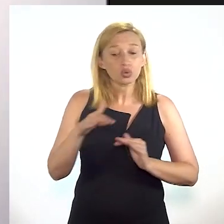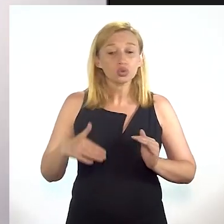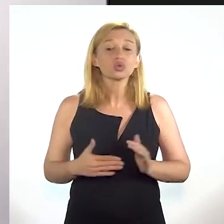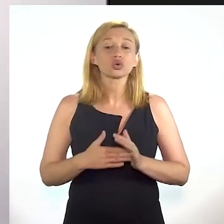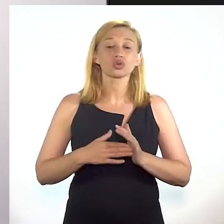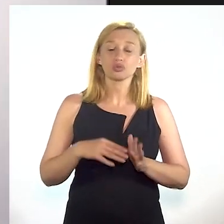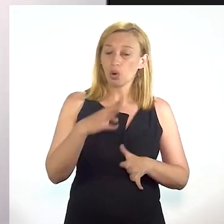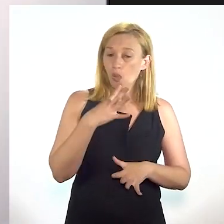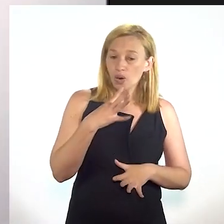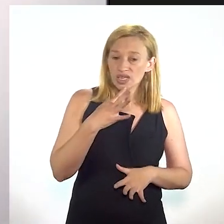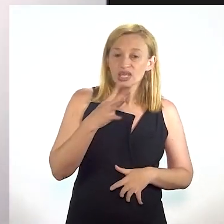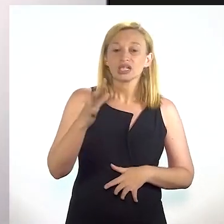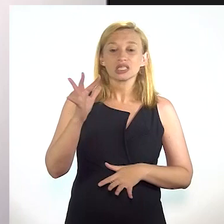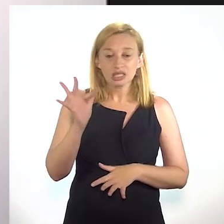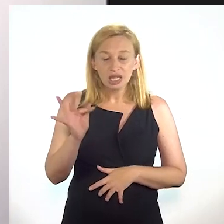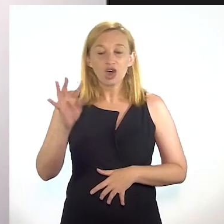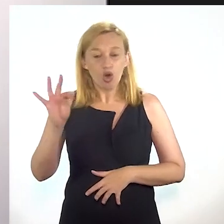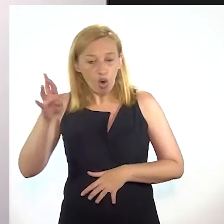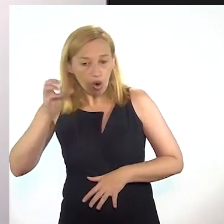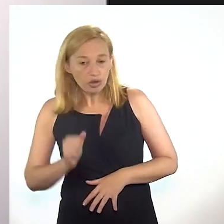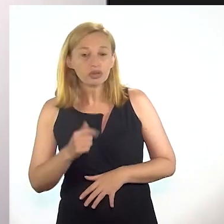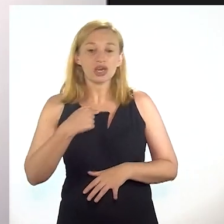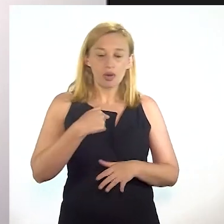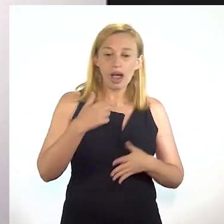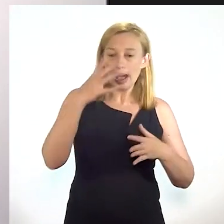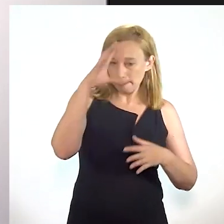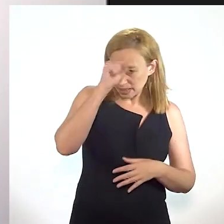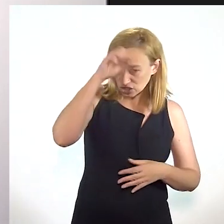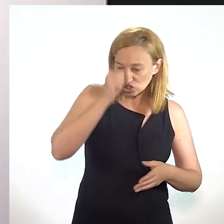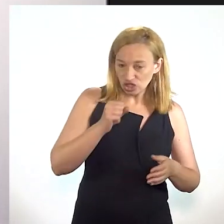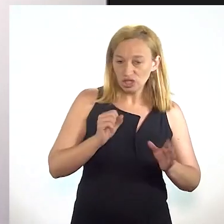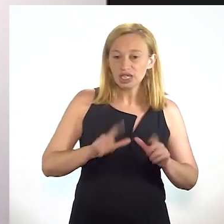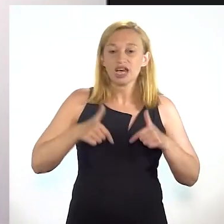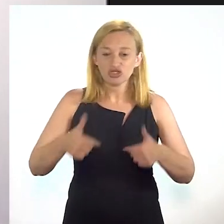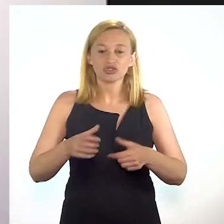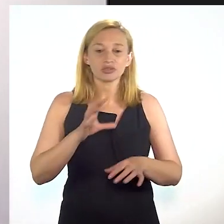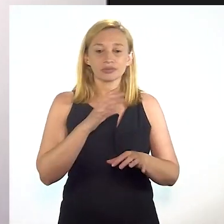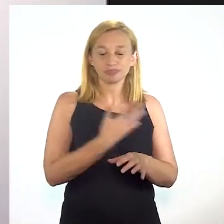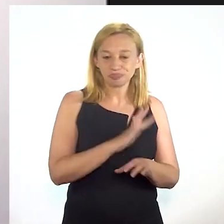pegar todo esse potencial teórico que eu aprendi e aplicar na prática.